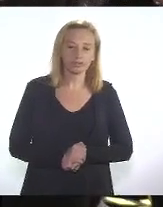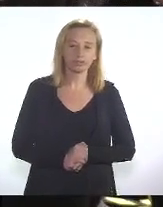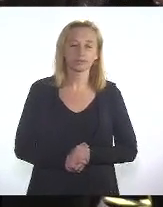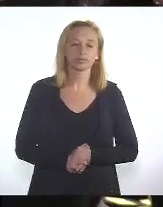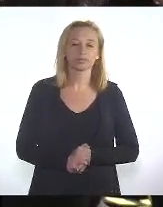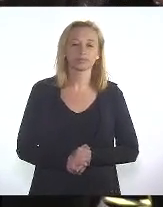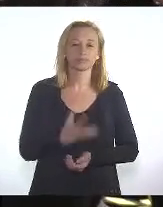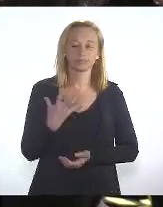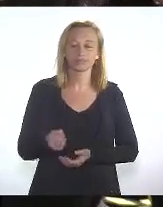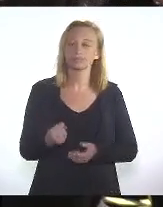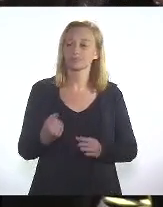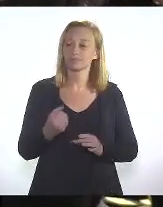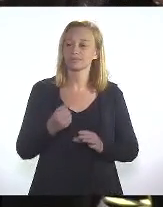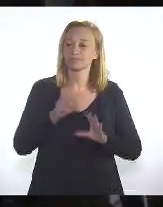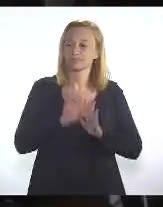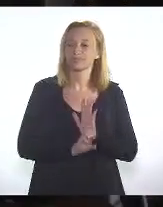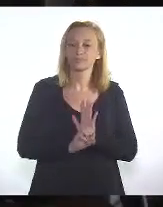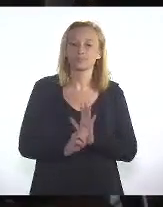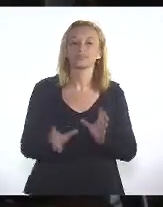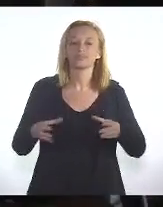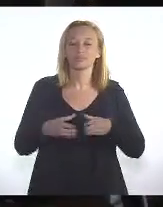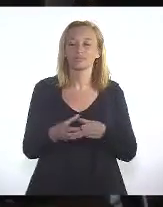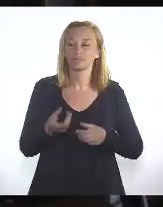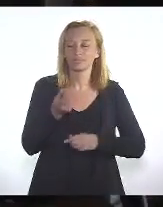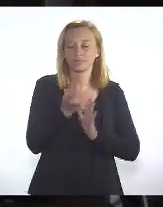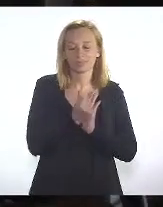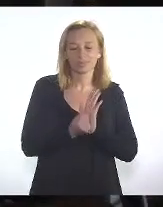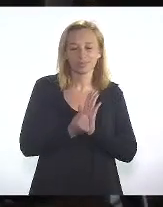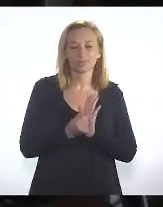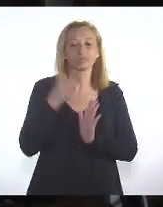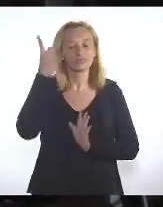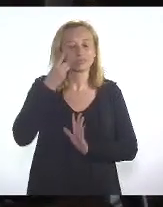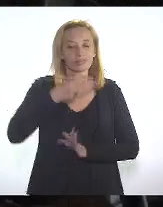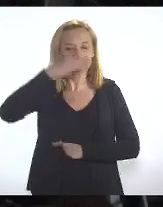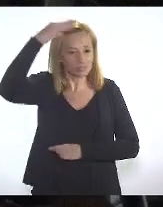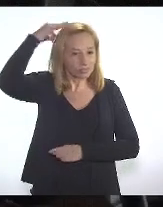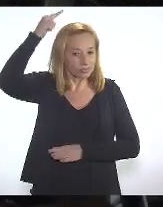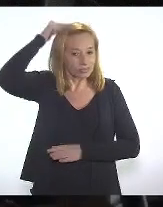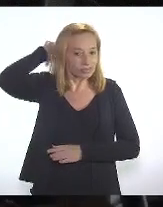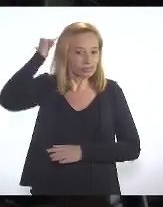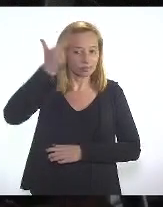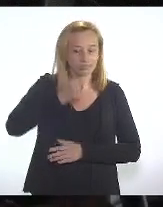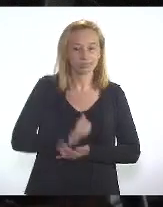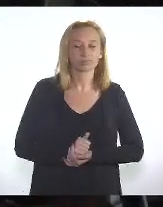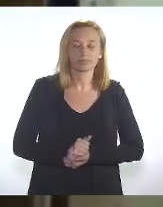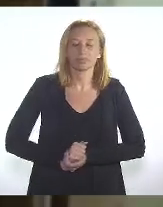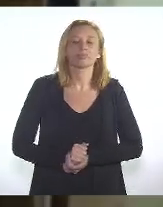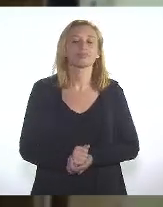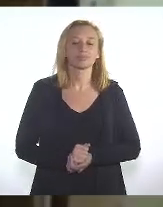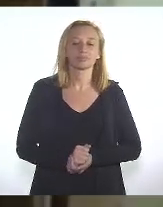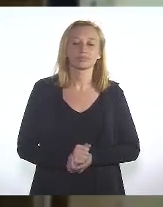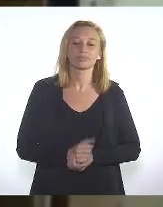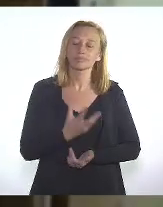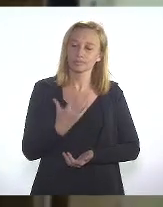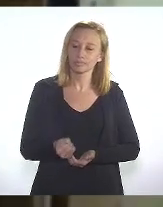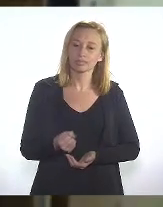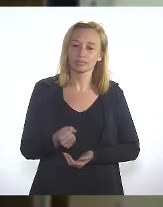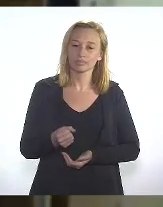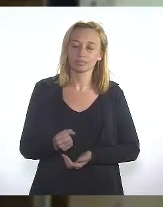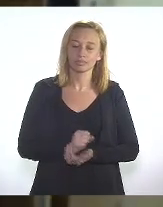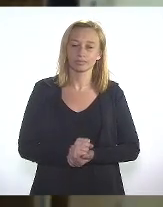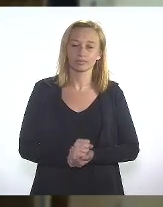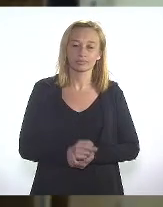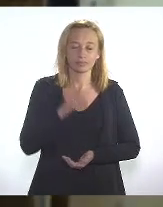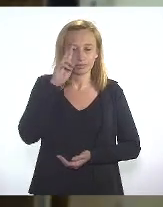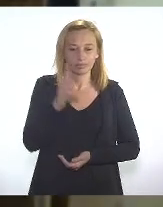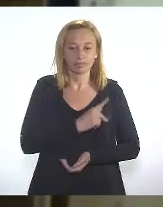Favorável com emendas. Pela Comissão de Orçamento, deputado Luiz Paulo. No mérito, senhor presidente, favorável,